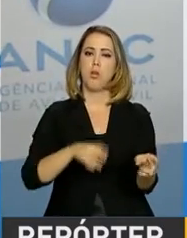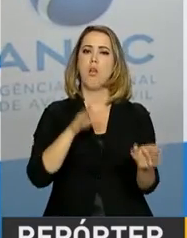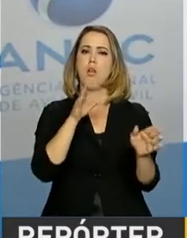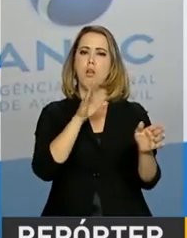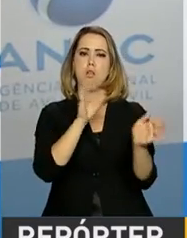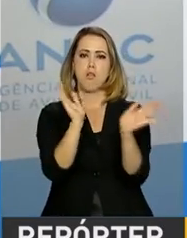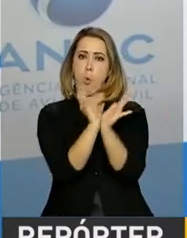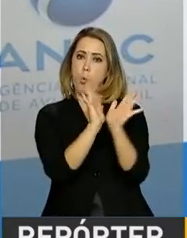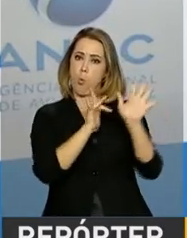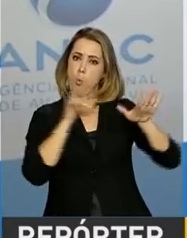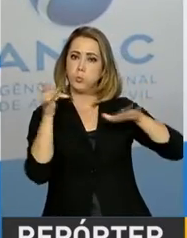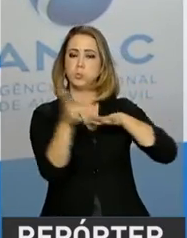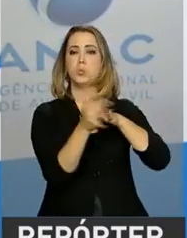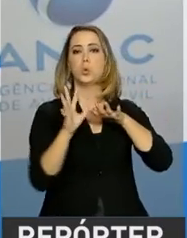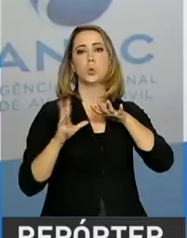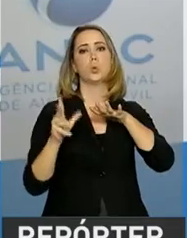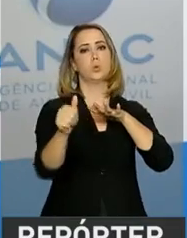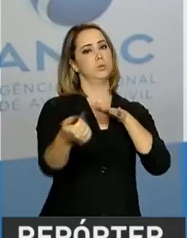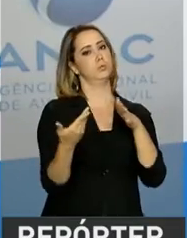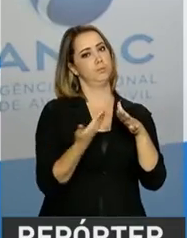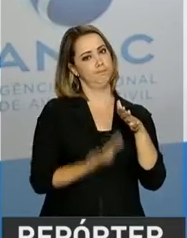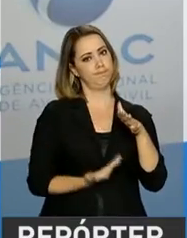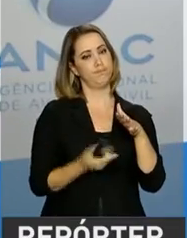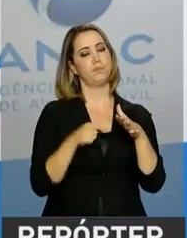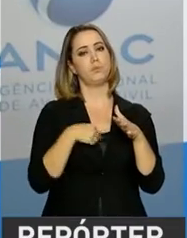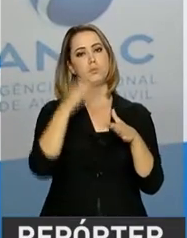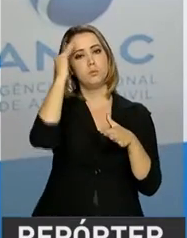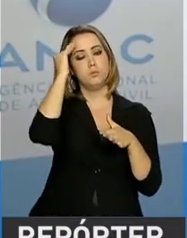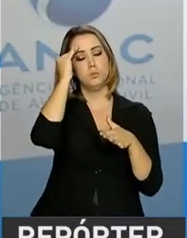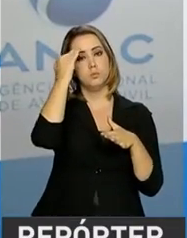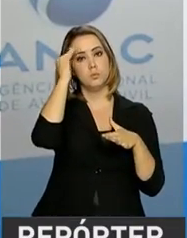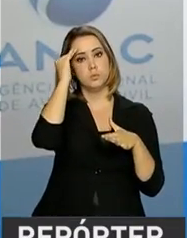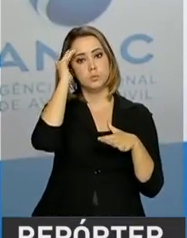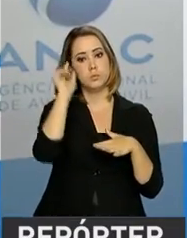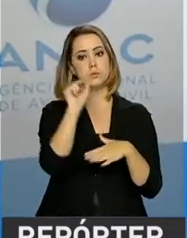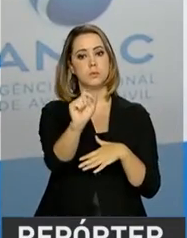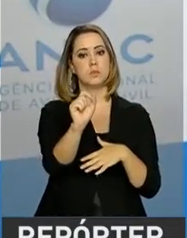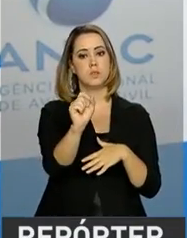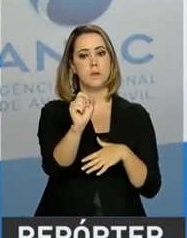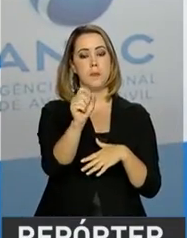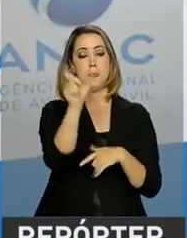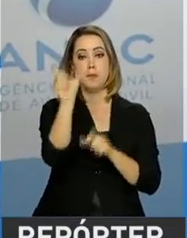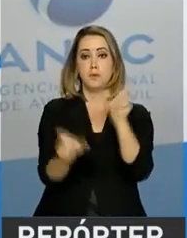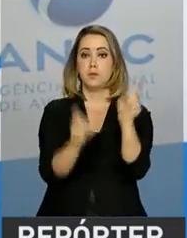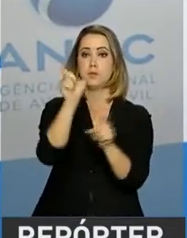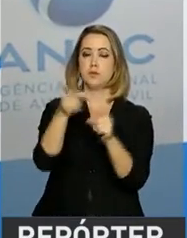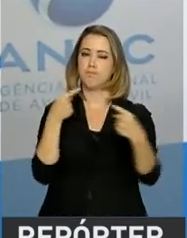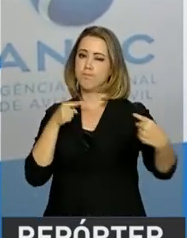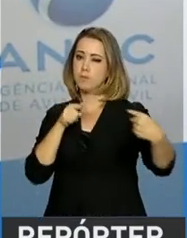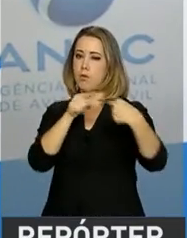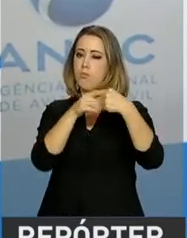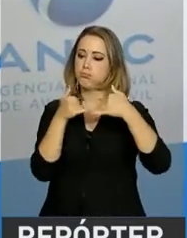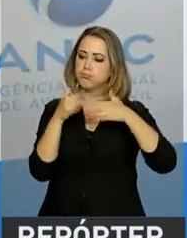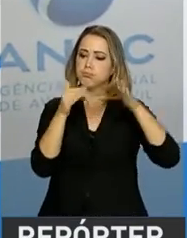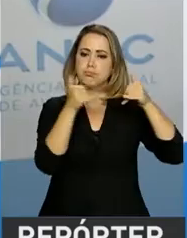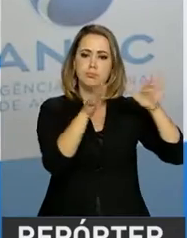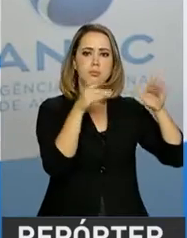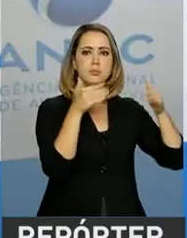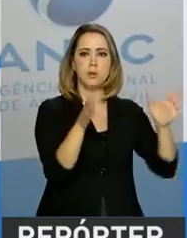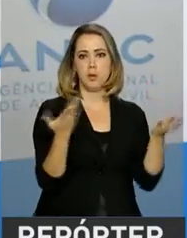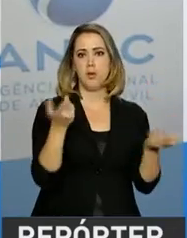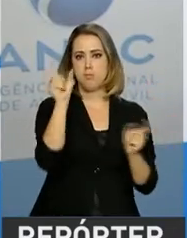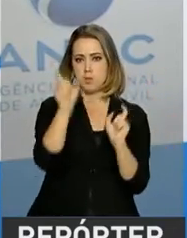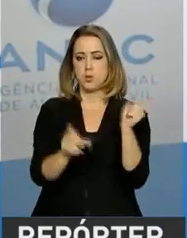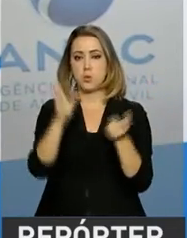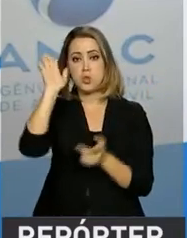ideia é que haja uma um conhecimento aos passageiros sejam atingidos de maneira nunca consigo sejam